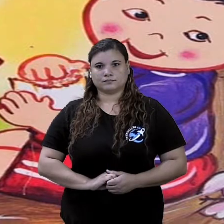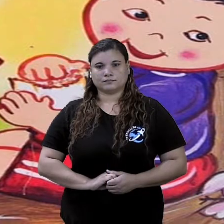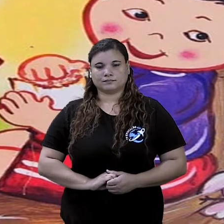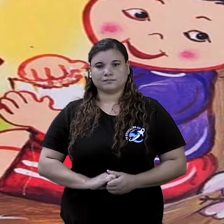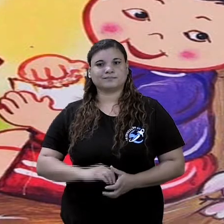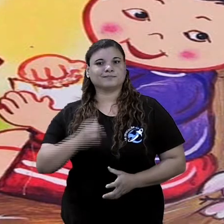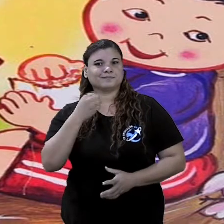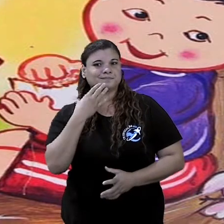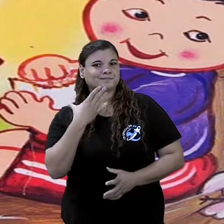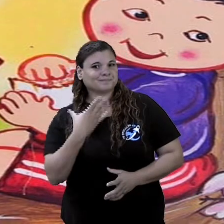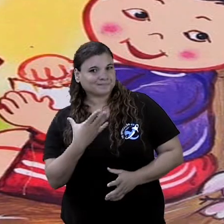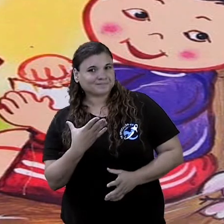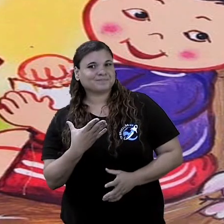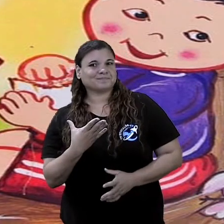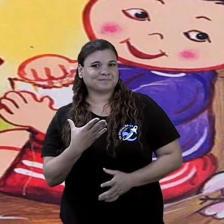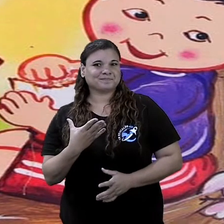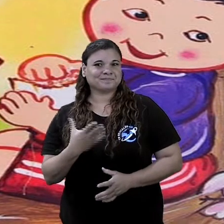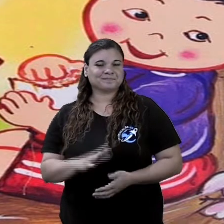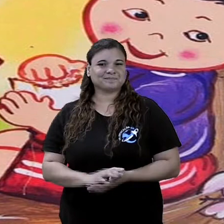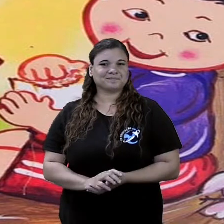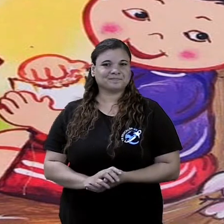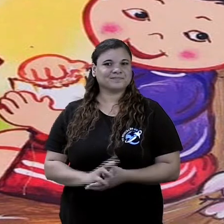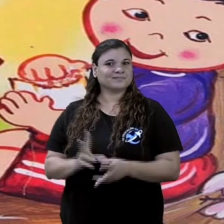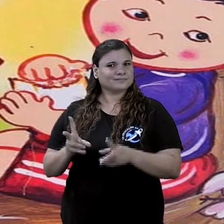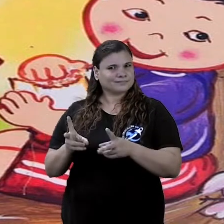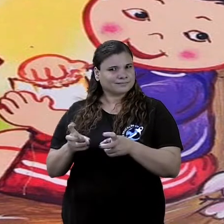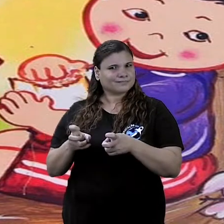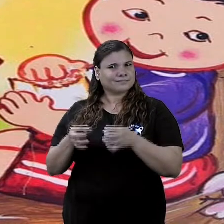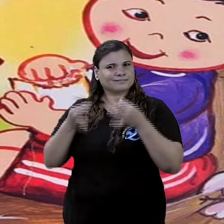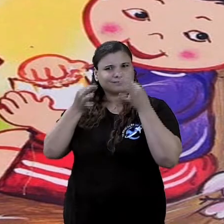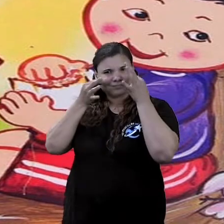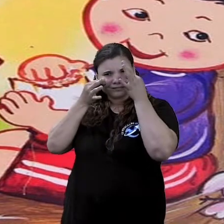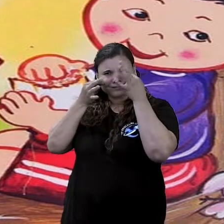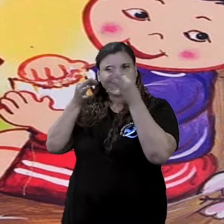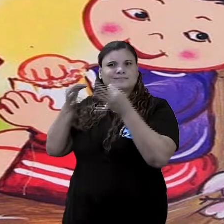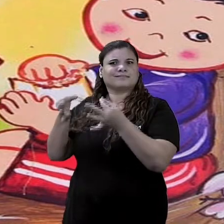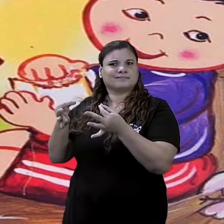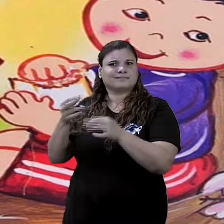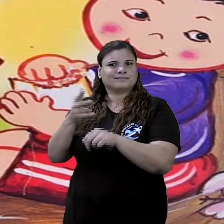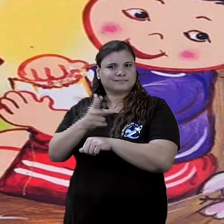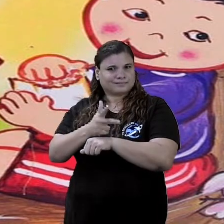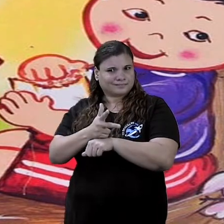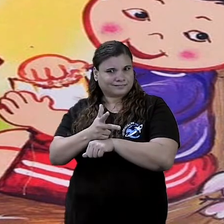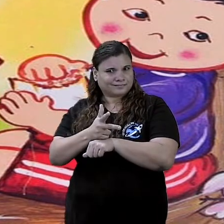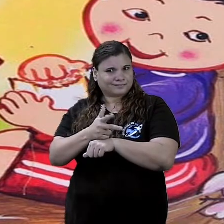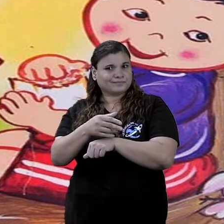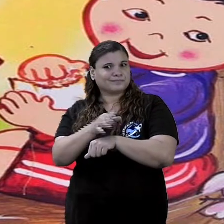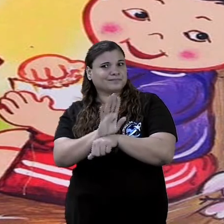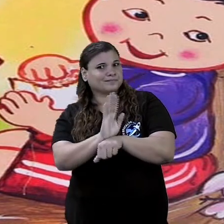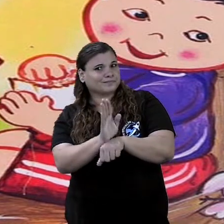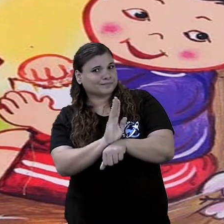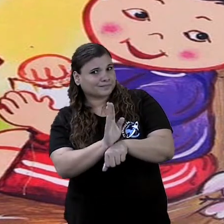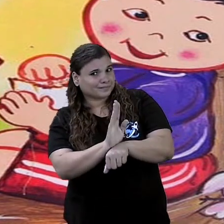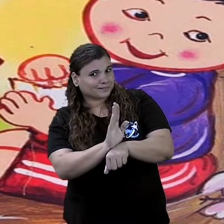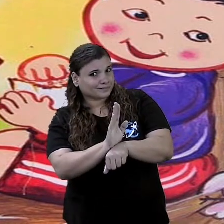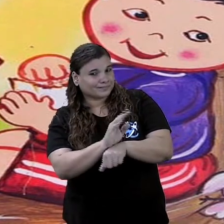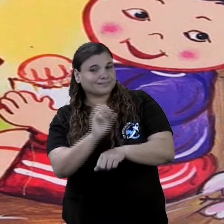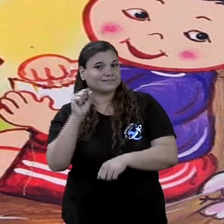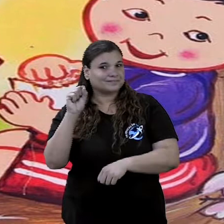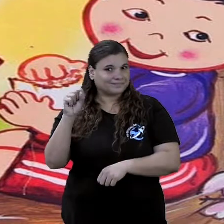Muito bem, turminha. Prestaram bastante atenção no vídeo da Turma da Mônica? Gostaram do vídeo?